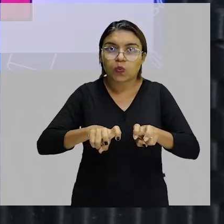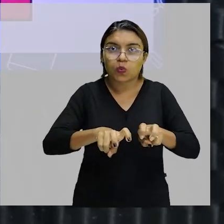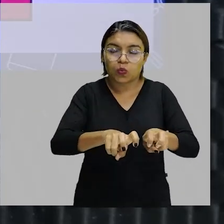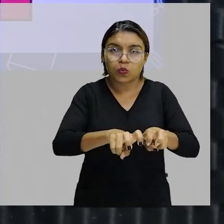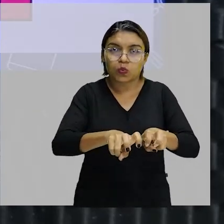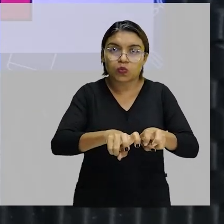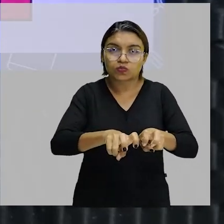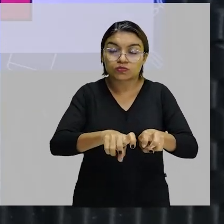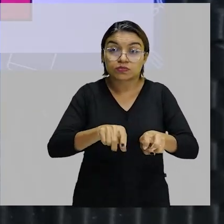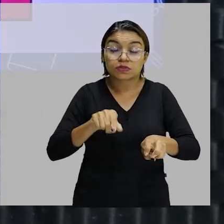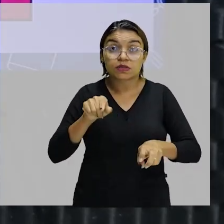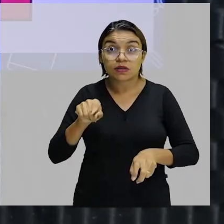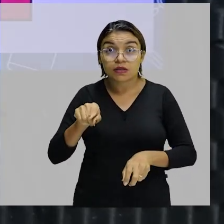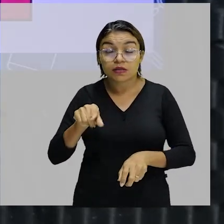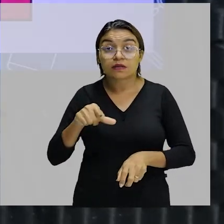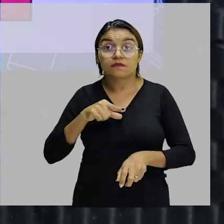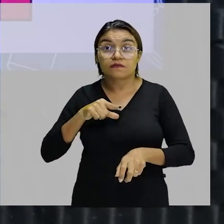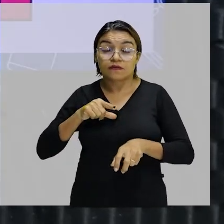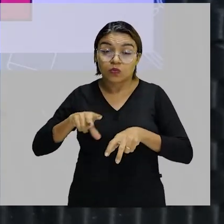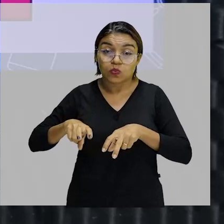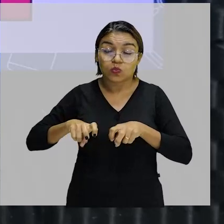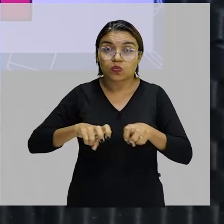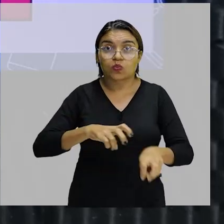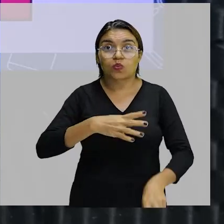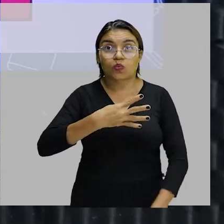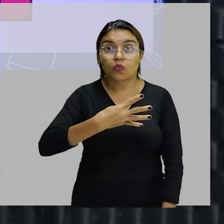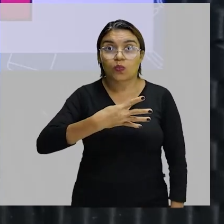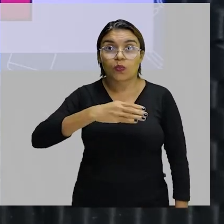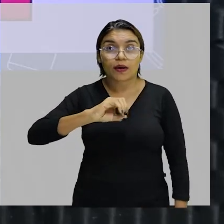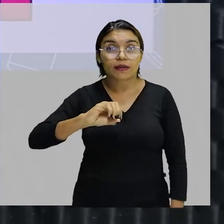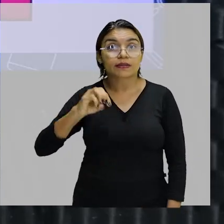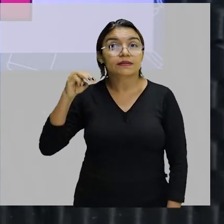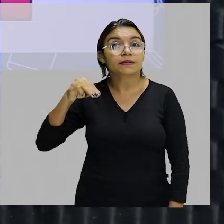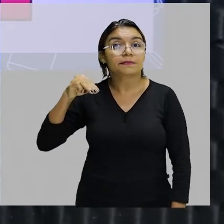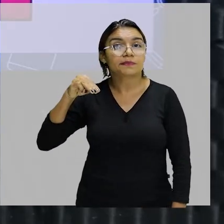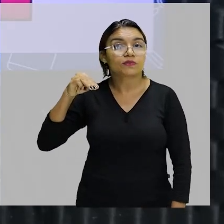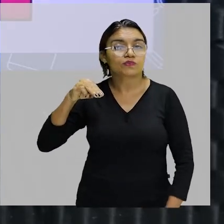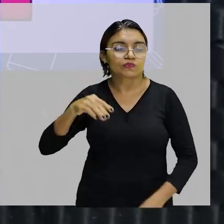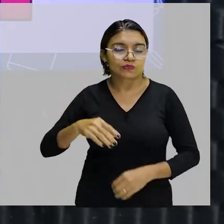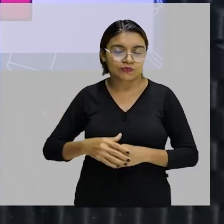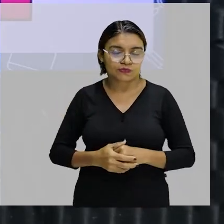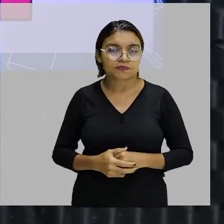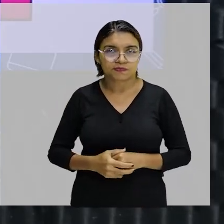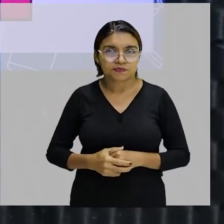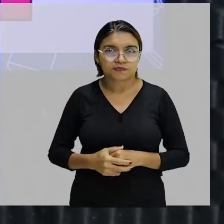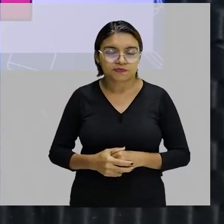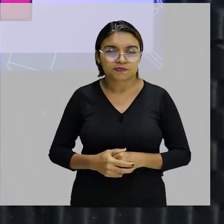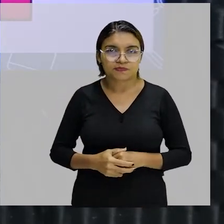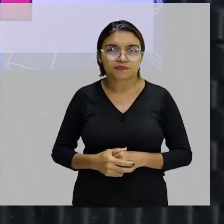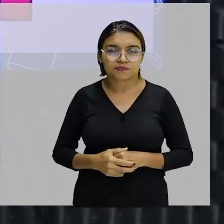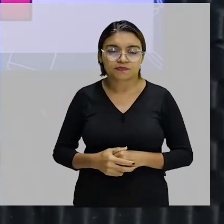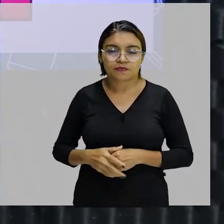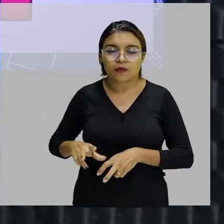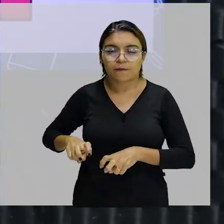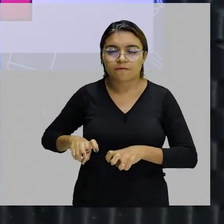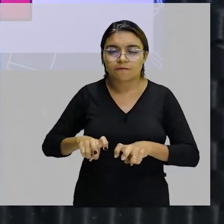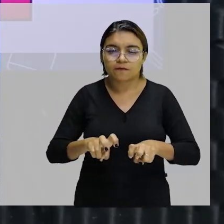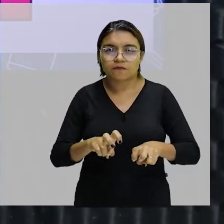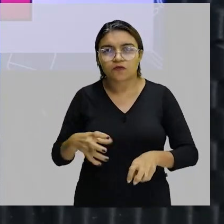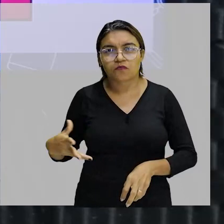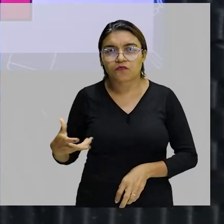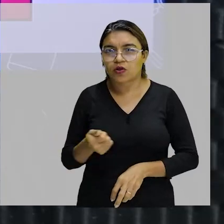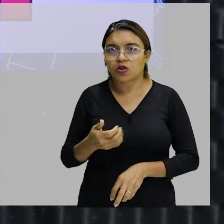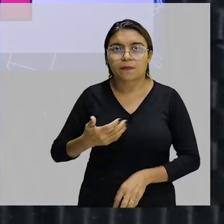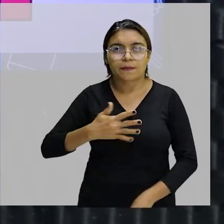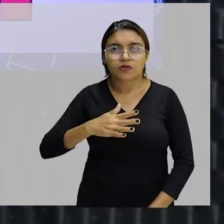vai executar um treino de corrida de 40 minutos. 40 minutos a uma velocidade ali mais ou